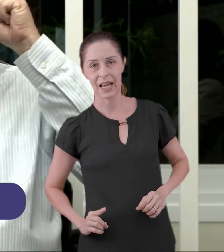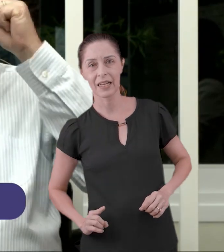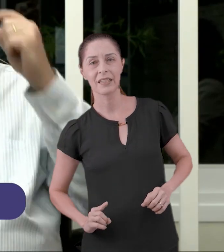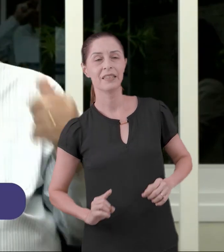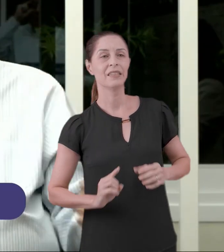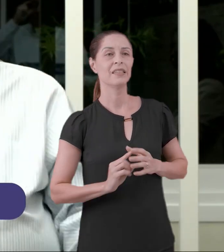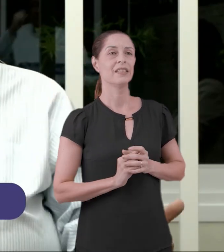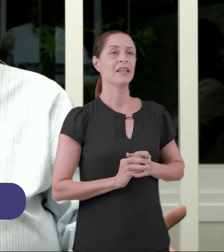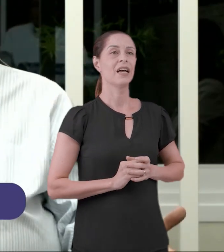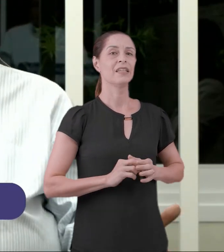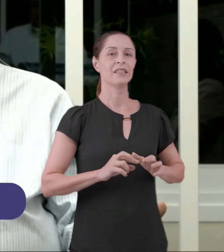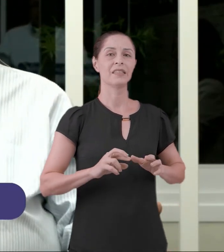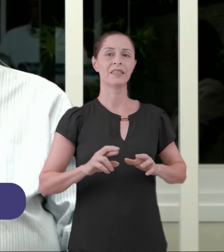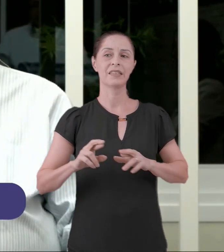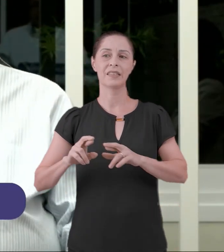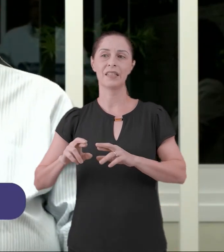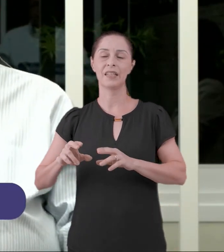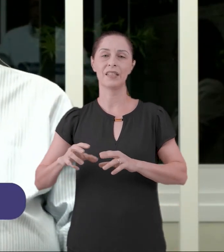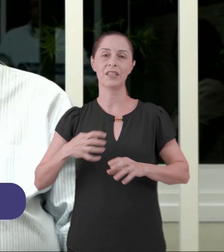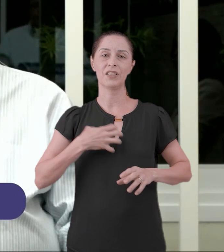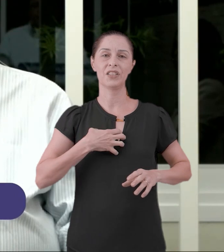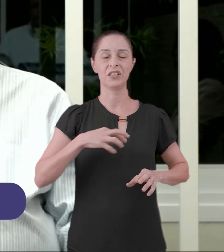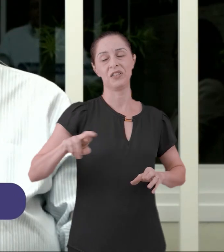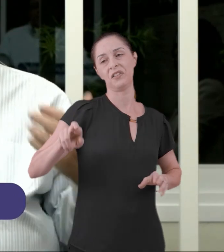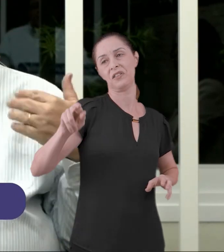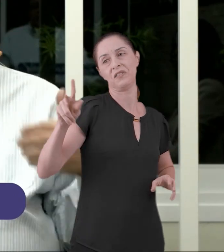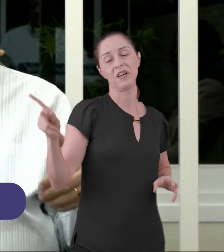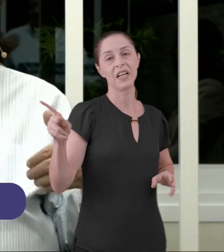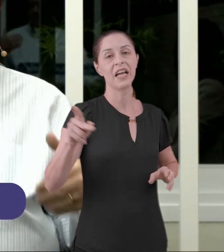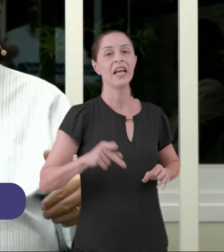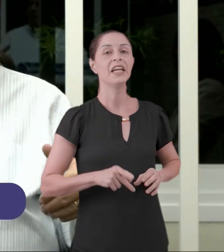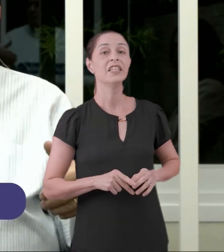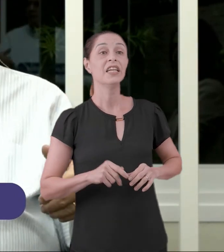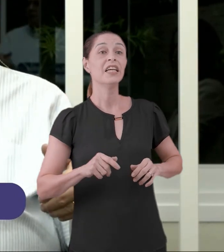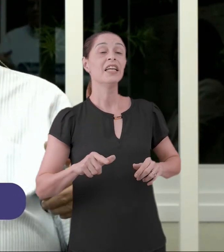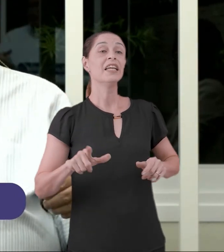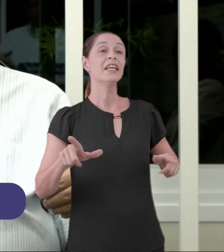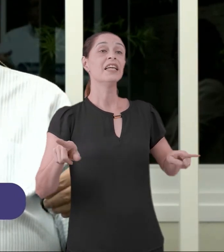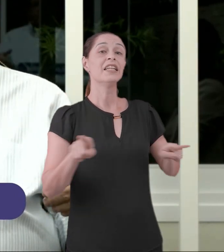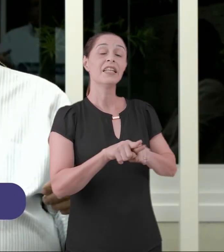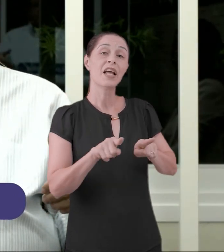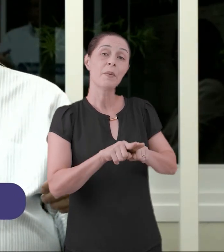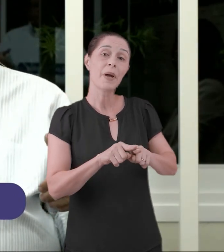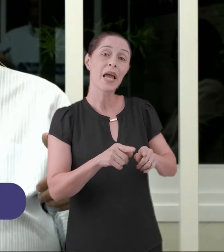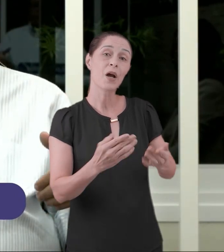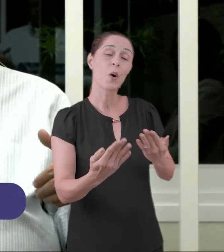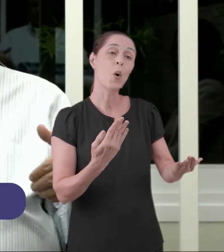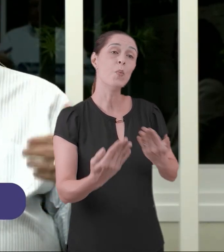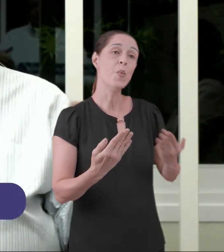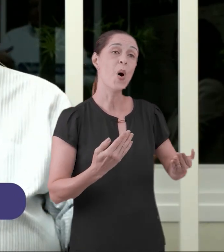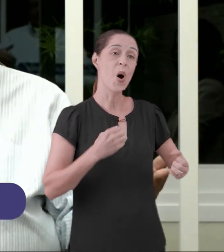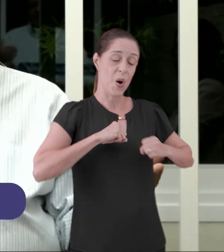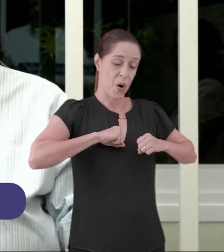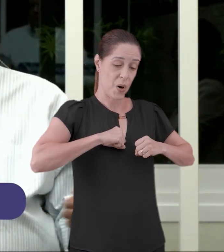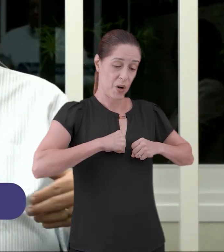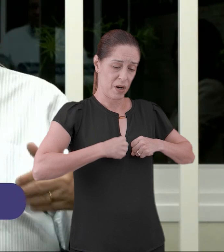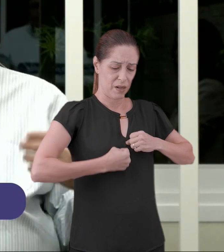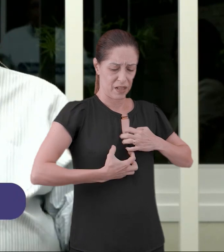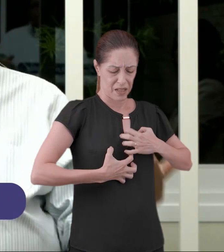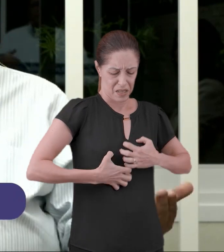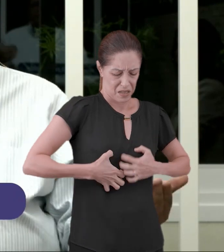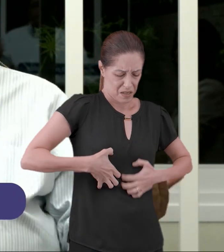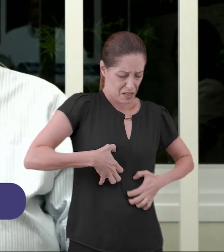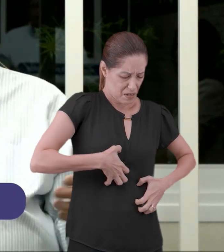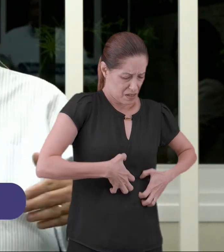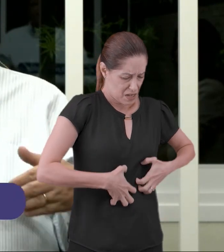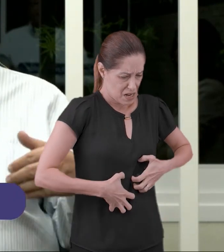depressão. É verdade. Que é um problema da química do nosso corpo, e que a pessoa perde o humor, perde o sentido